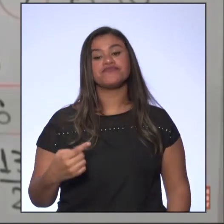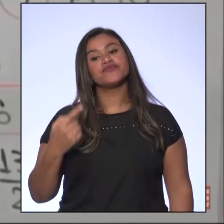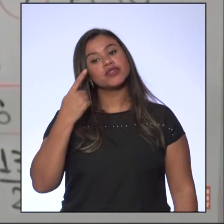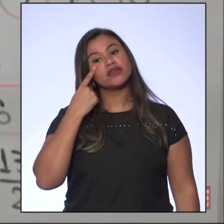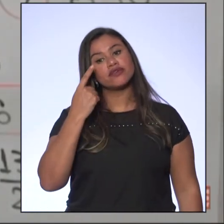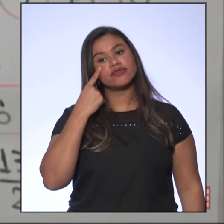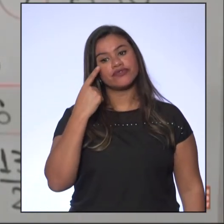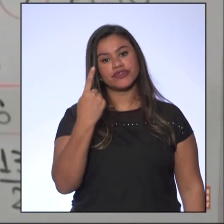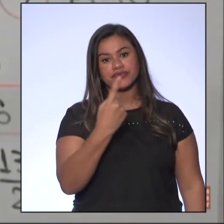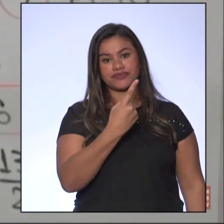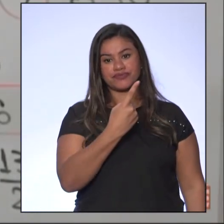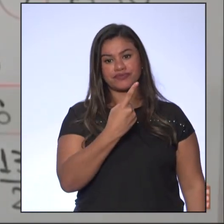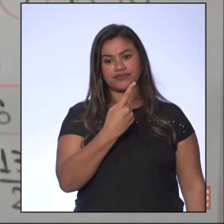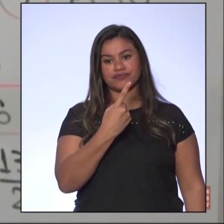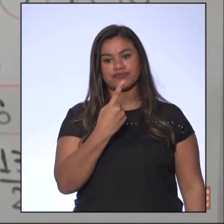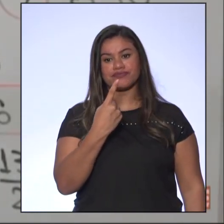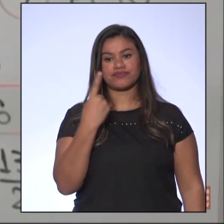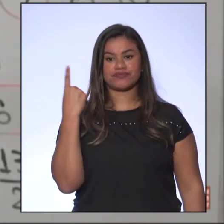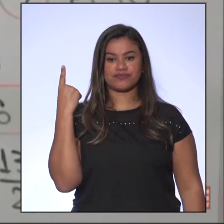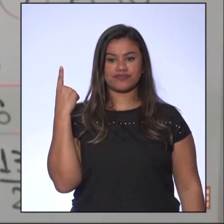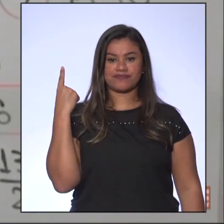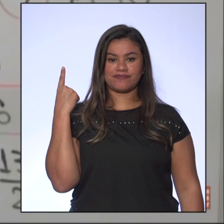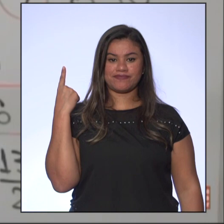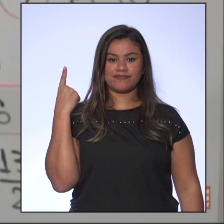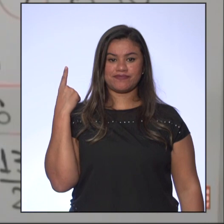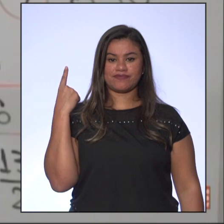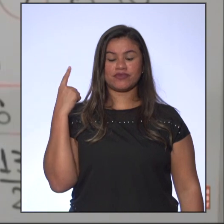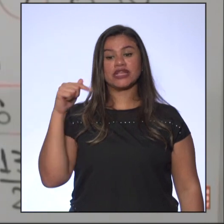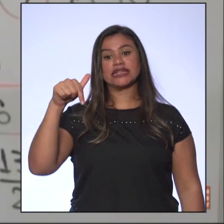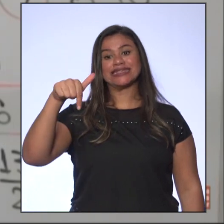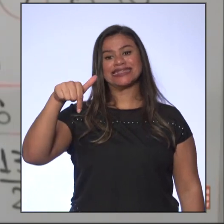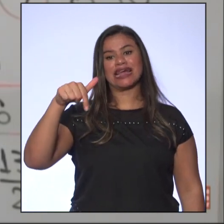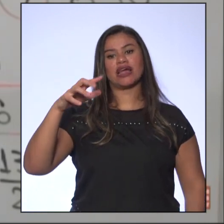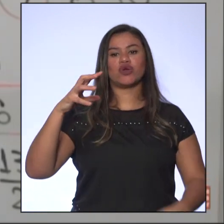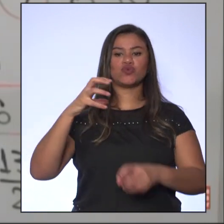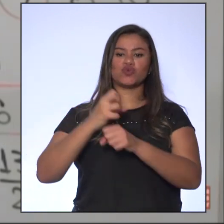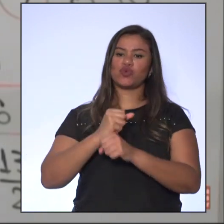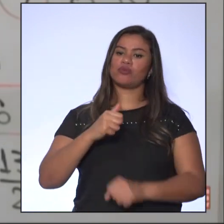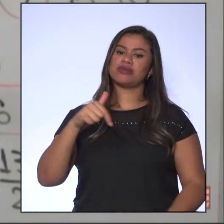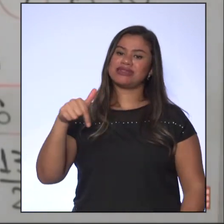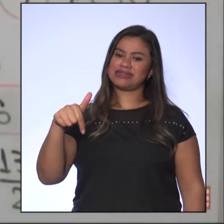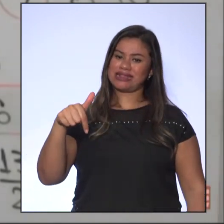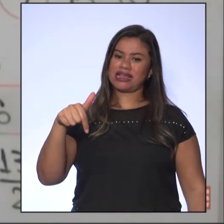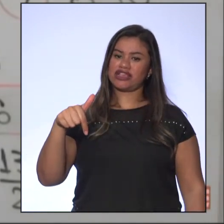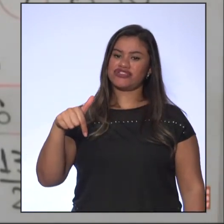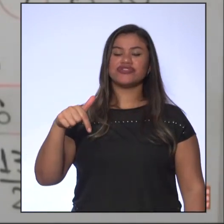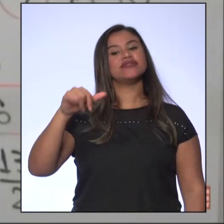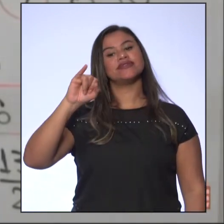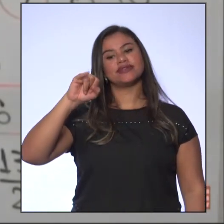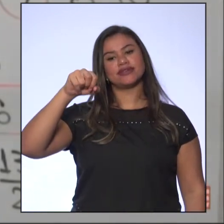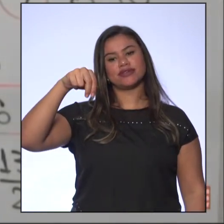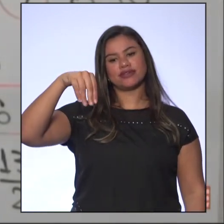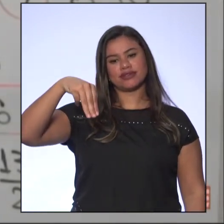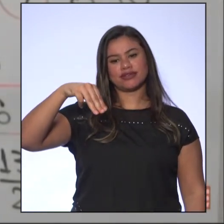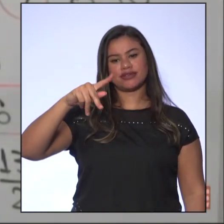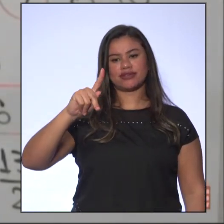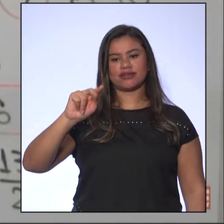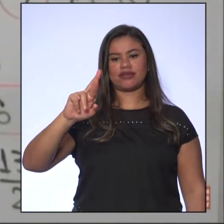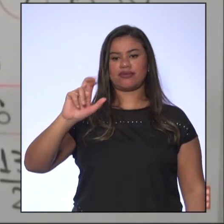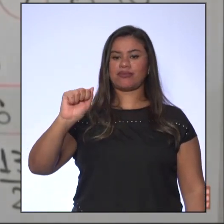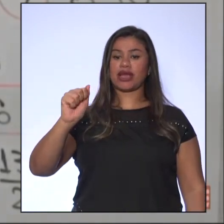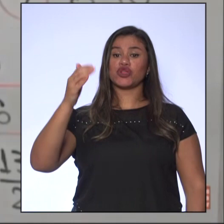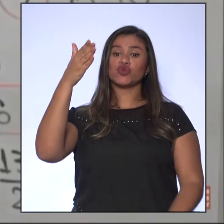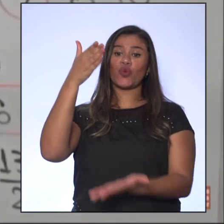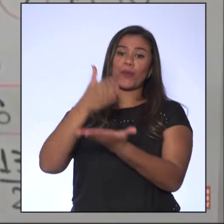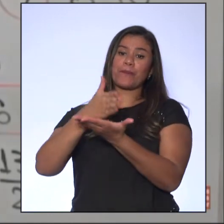nesse caso eu tenho 1, 2, 3, 4, 5, 6, 7 números. Uma quantidade ímpar. O que isso quer dizer? Tem 1 no meio.